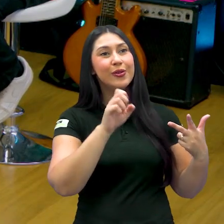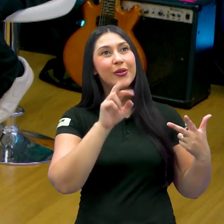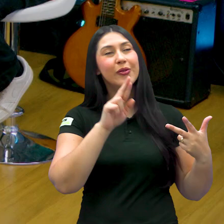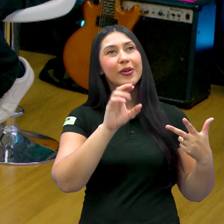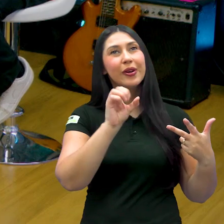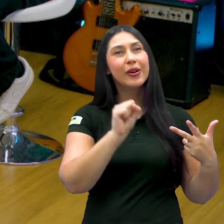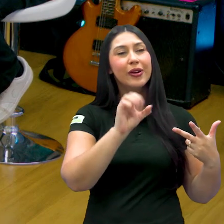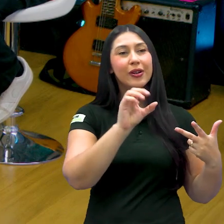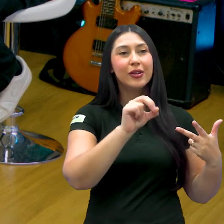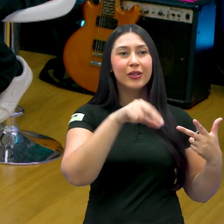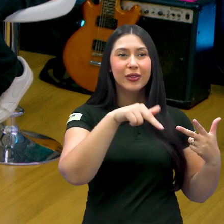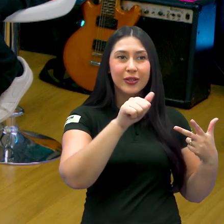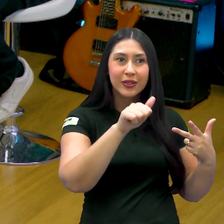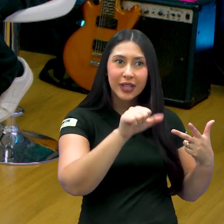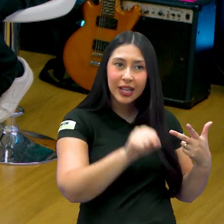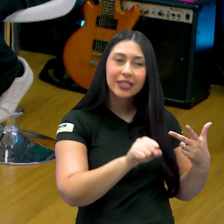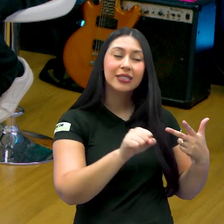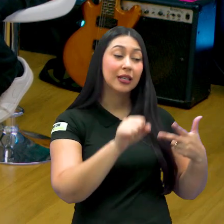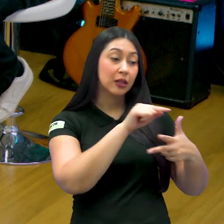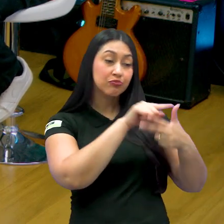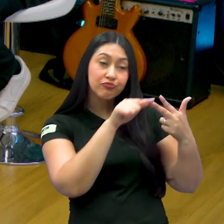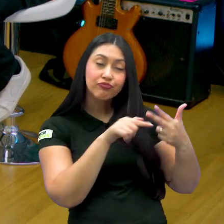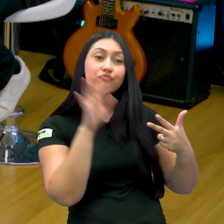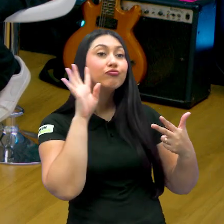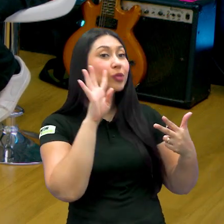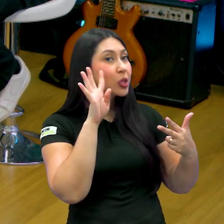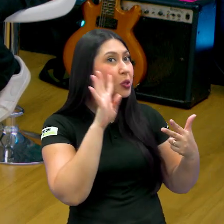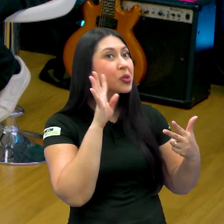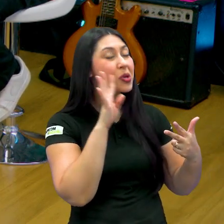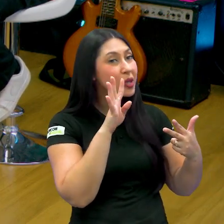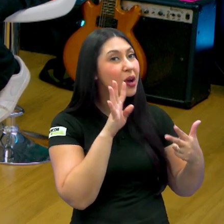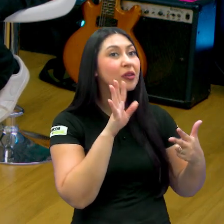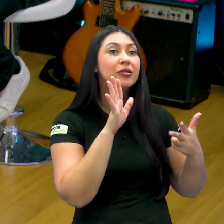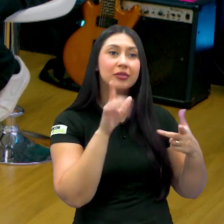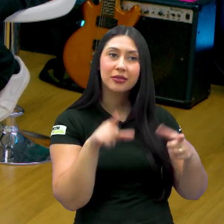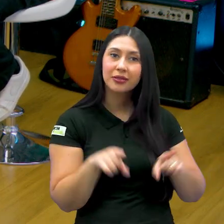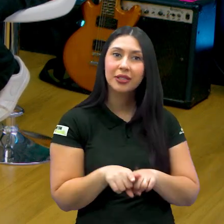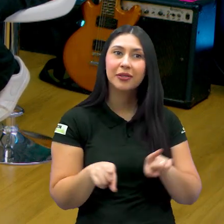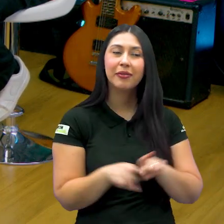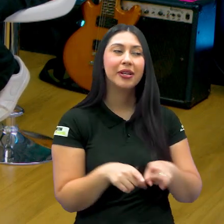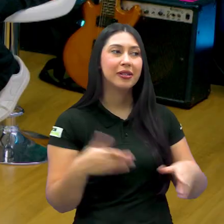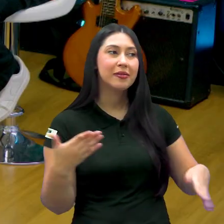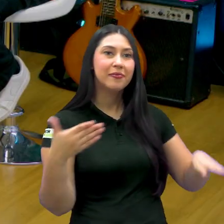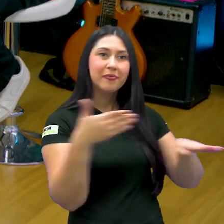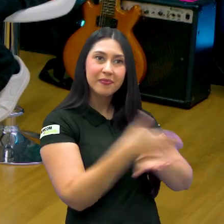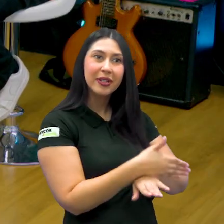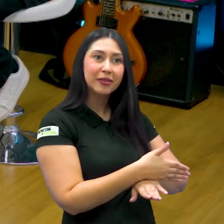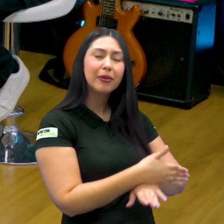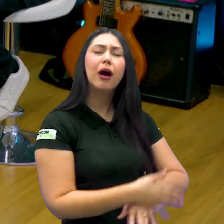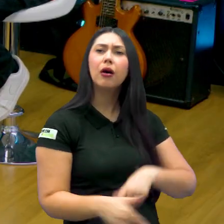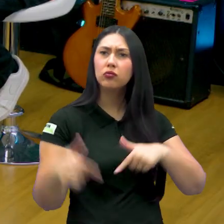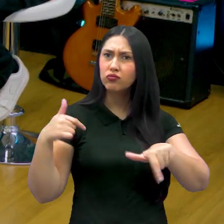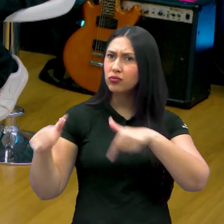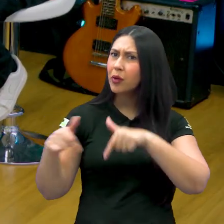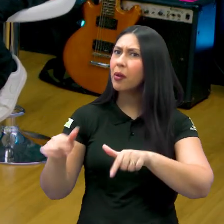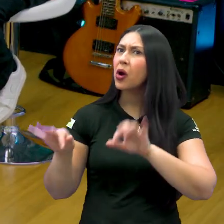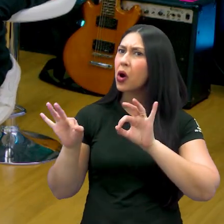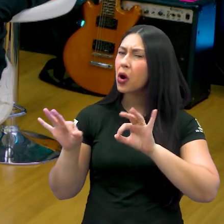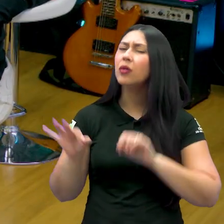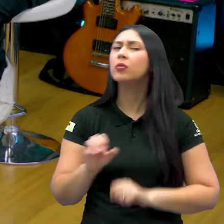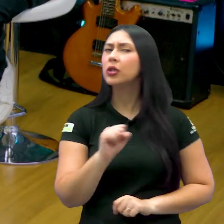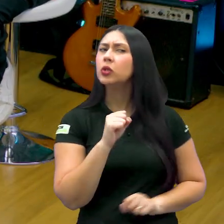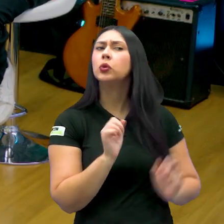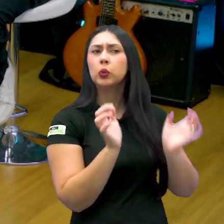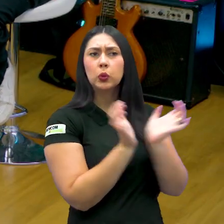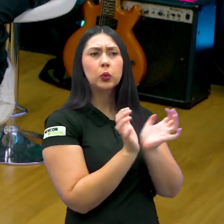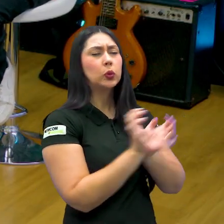bandas bem bacanas que, inclusive, eles participaram aí comigo aí nesse projeto. São bandas